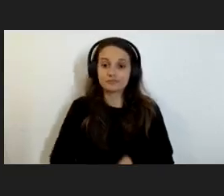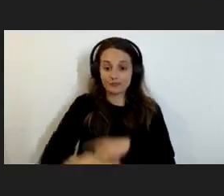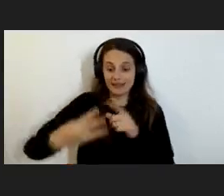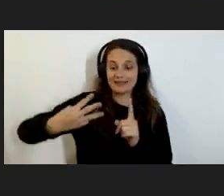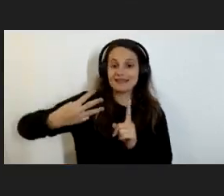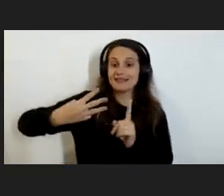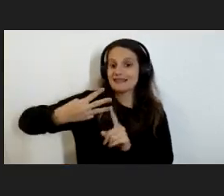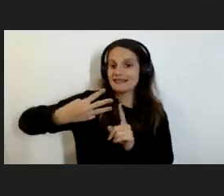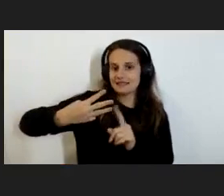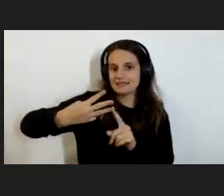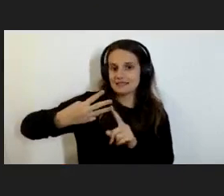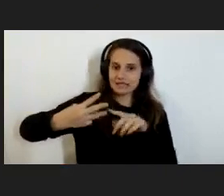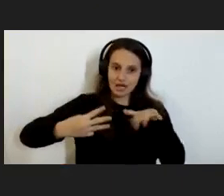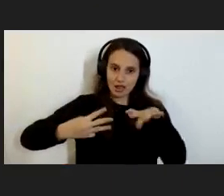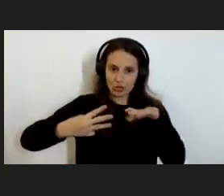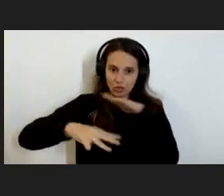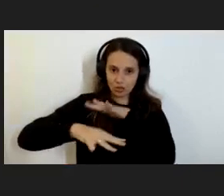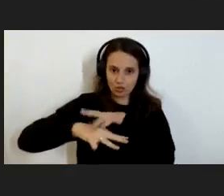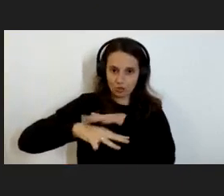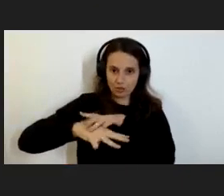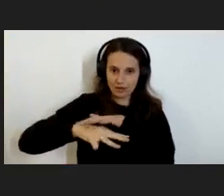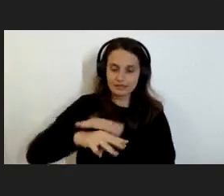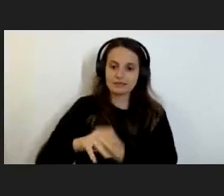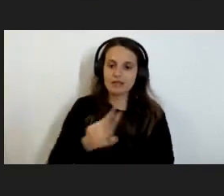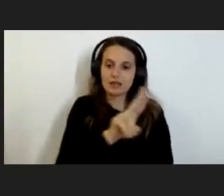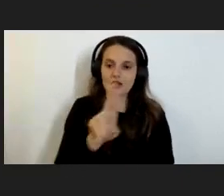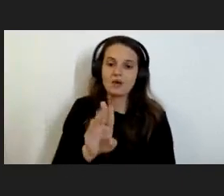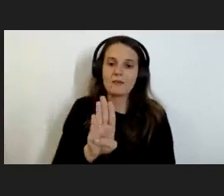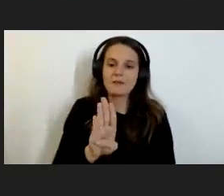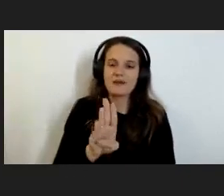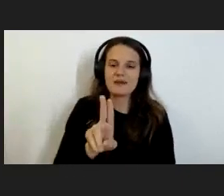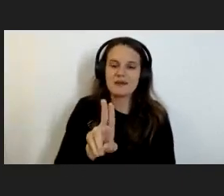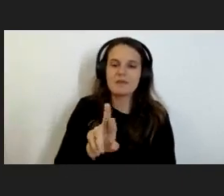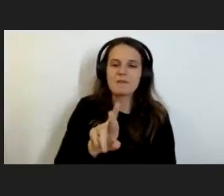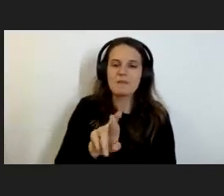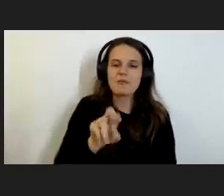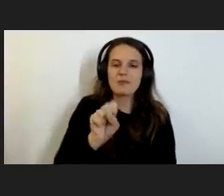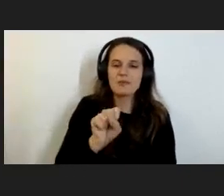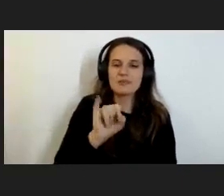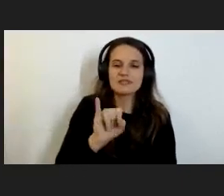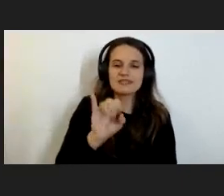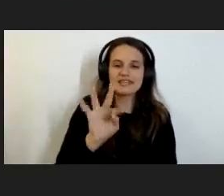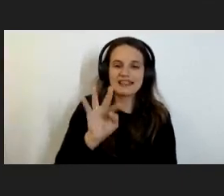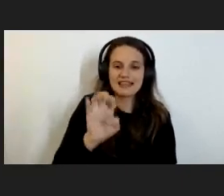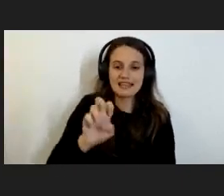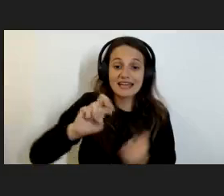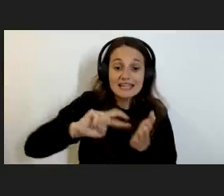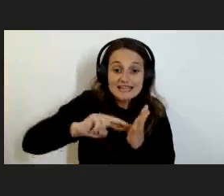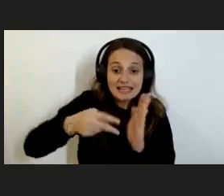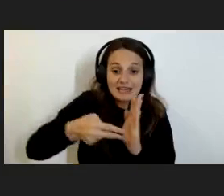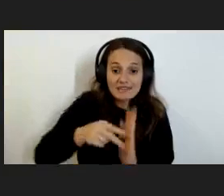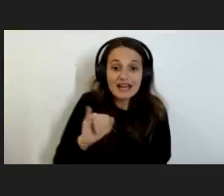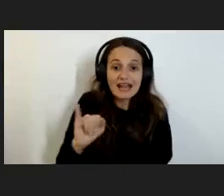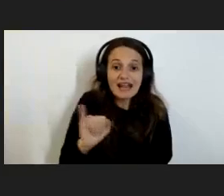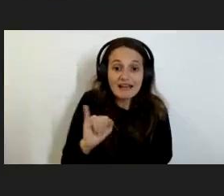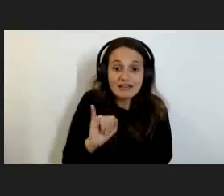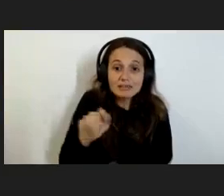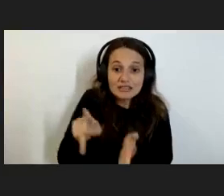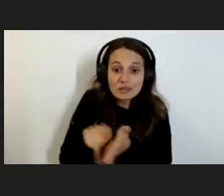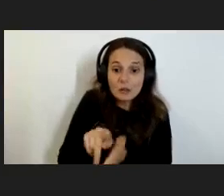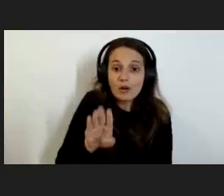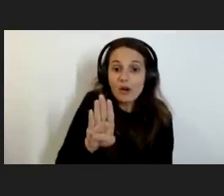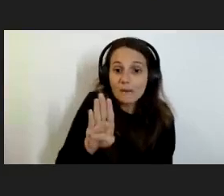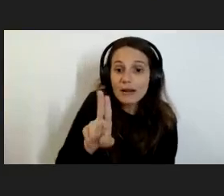Bursite. Bursite é inflamação na bursa. Aí eu coloquei o que era bursa porque, né, é como se fosse uma